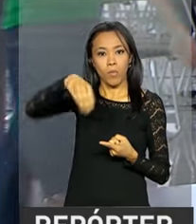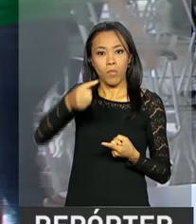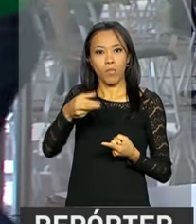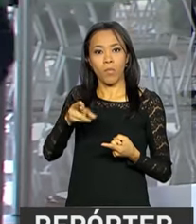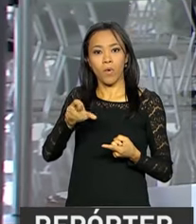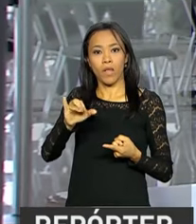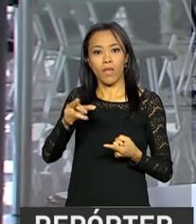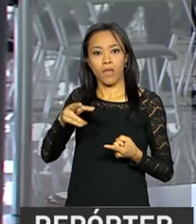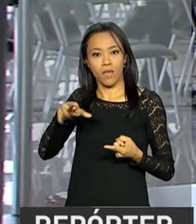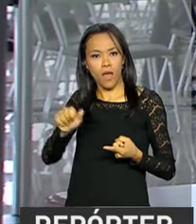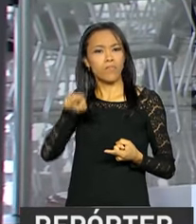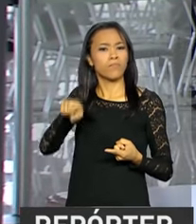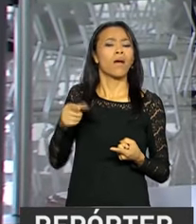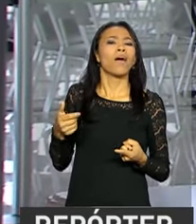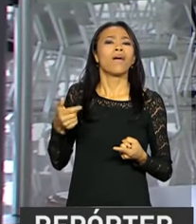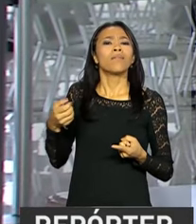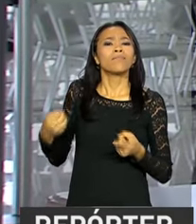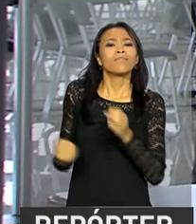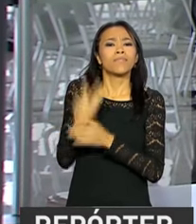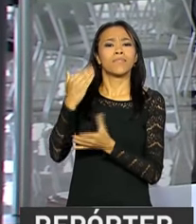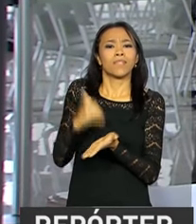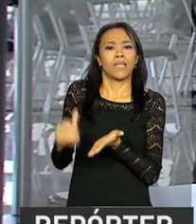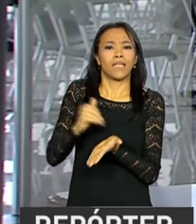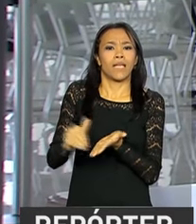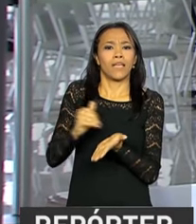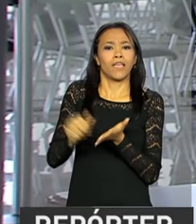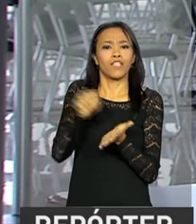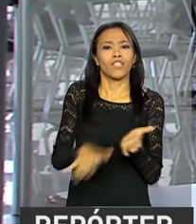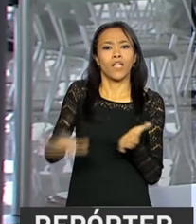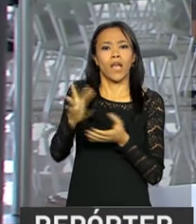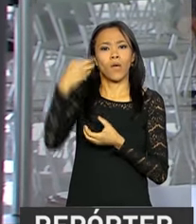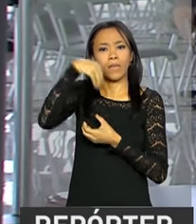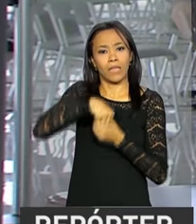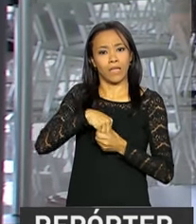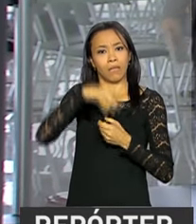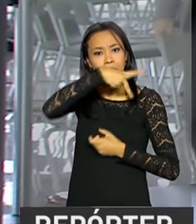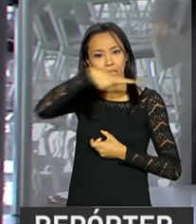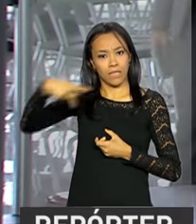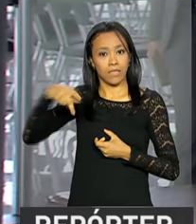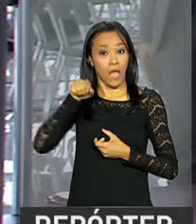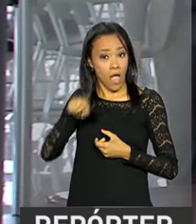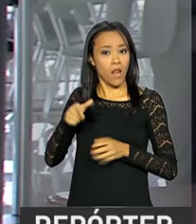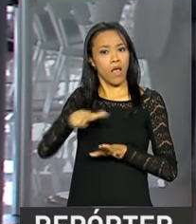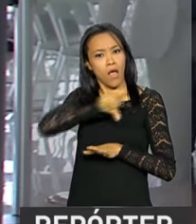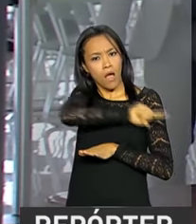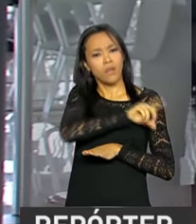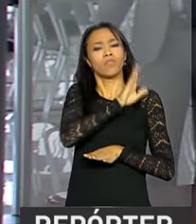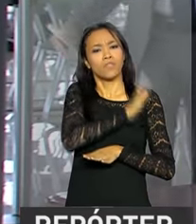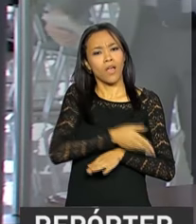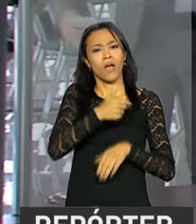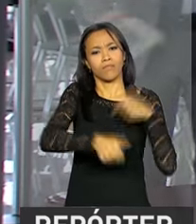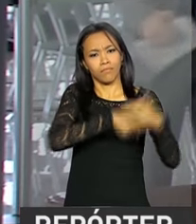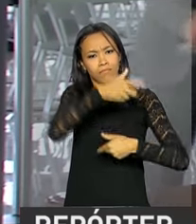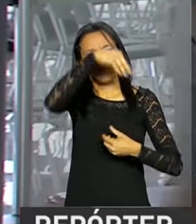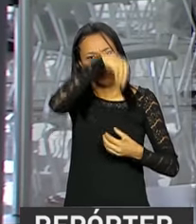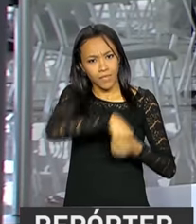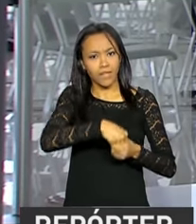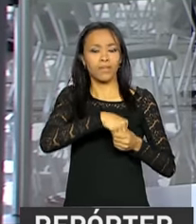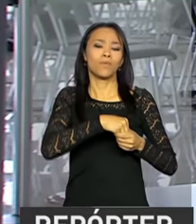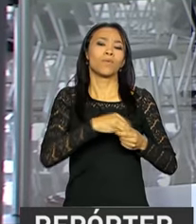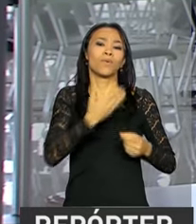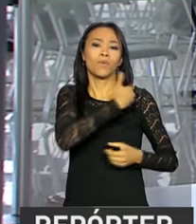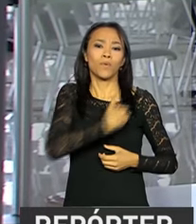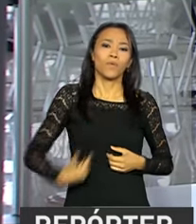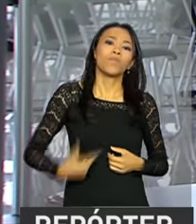da recém-criada Secretaria-Geral da Presidência da República. Moreira Franco já comandava o programa de parcerias de investimentos do